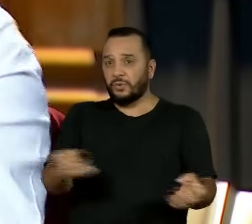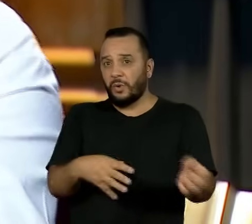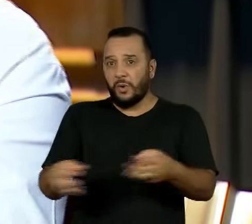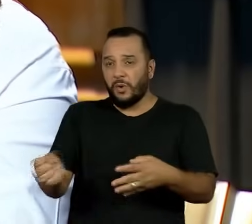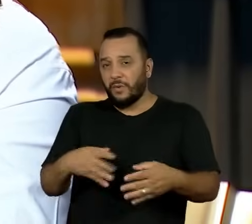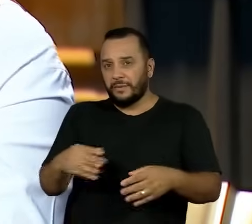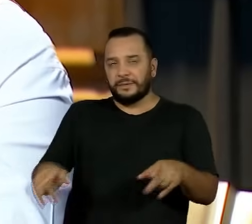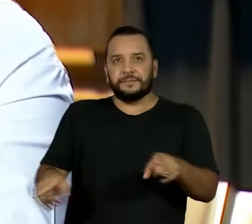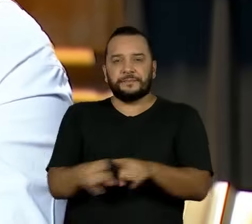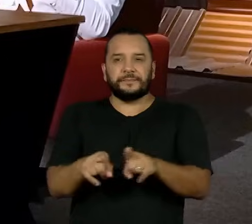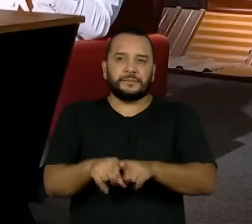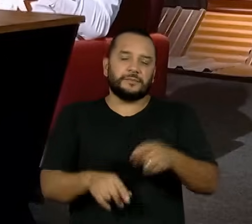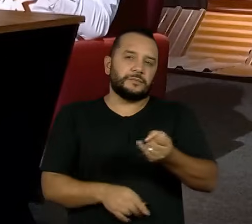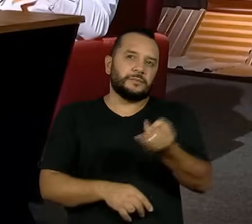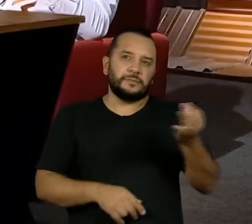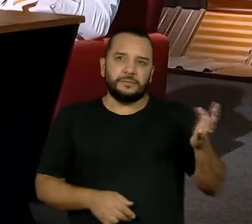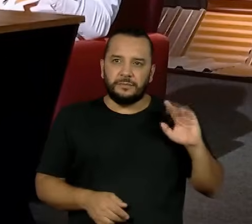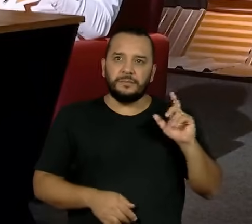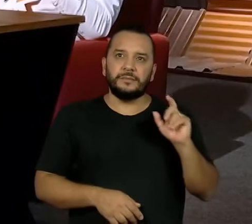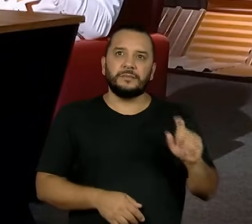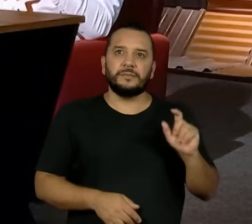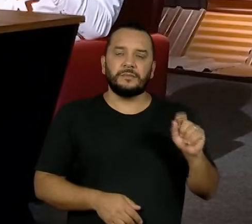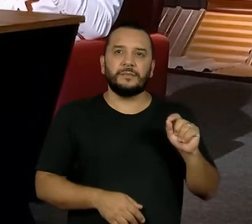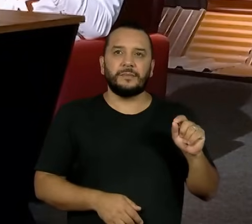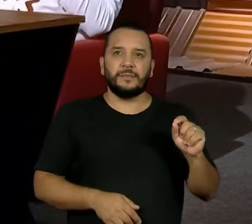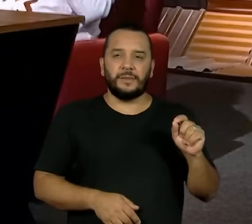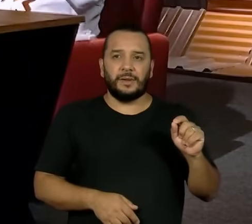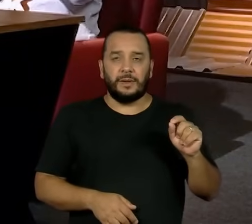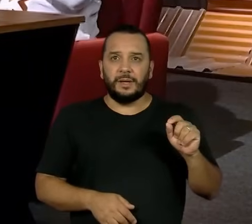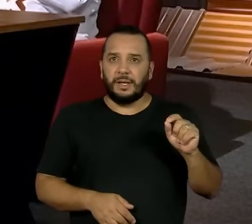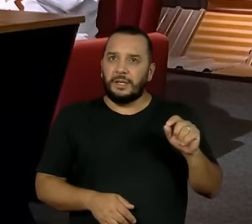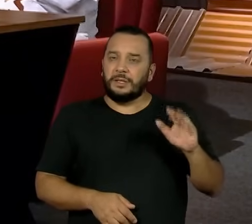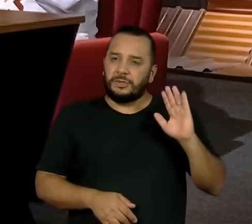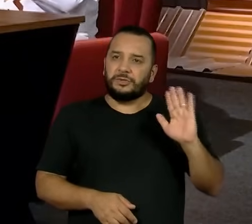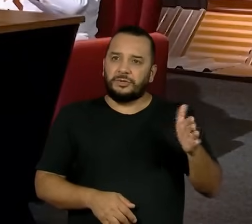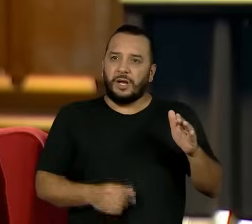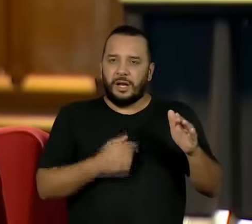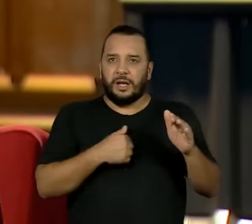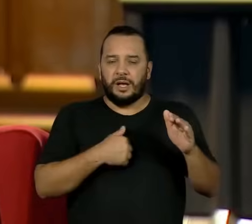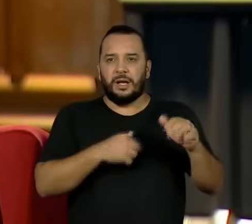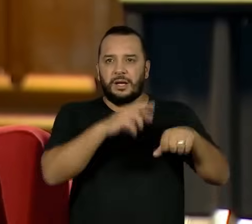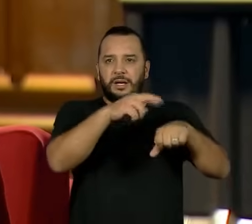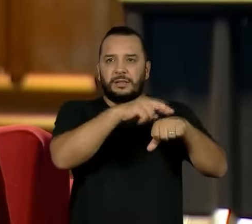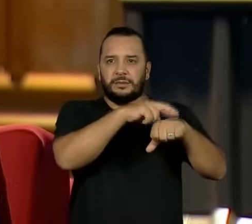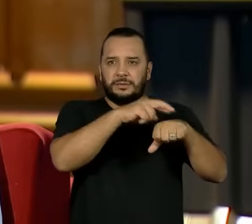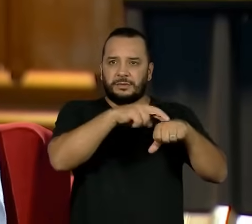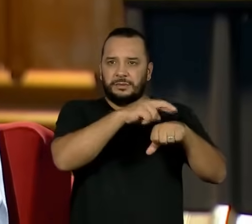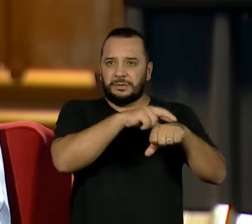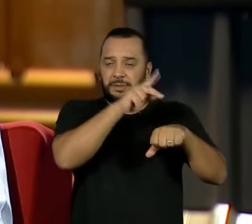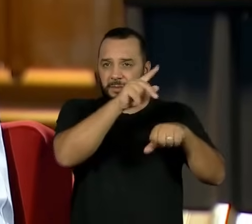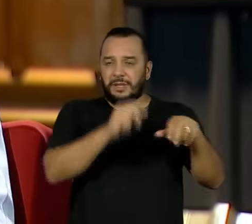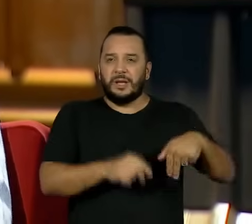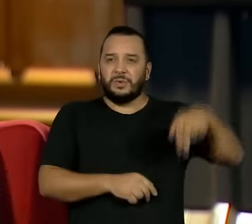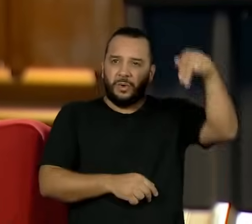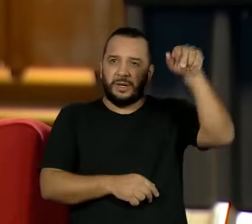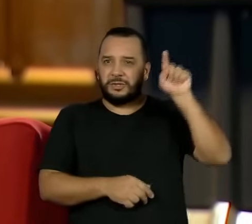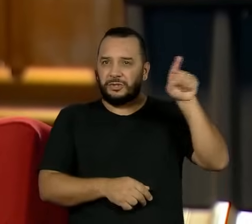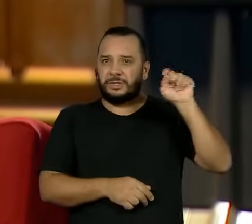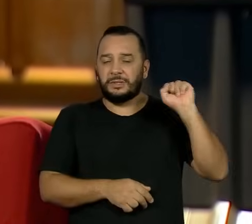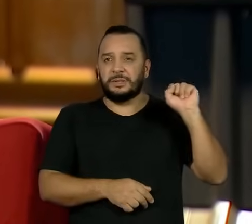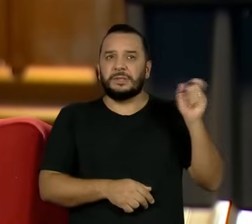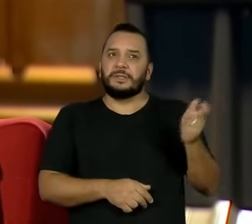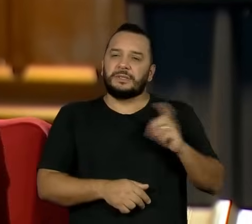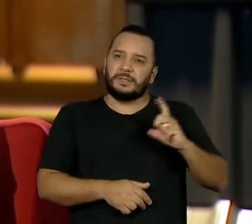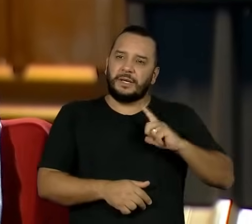você tem, às vezes, no Nordeste, por exemplo, ainda que não seja igual ao Sul, alguns municípios onde também você